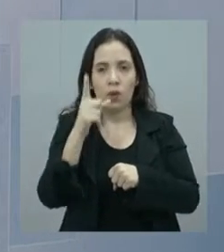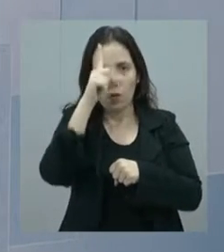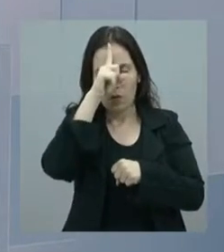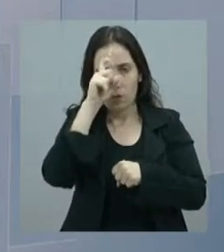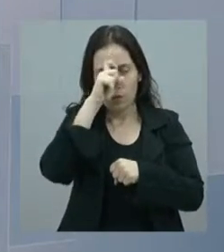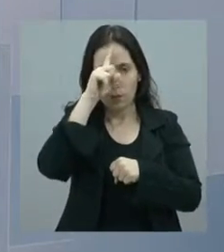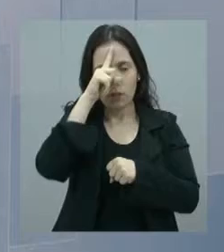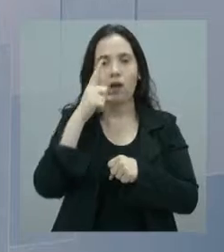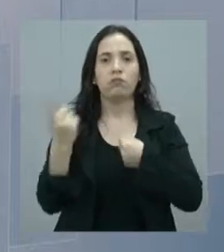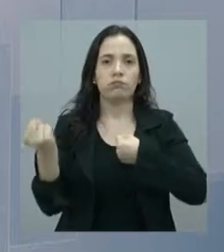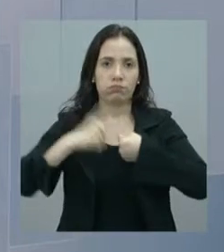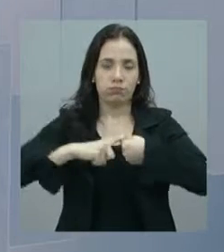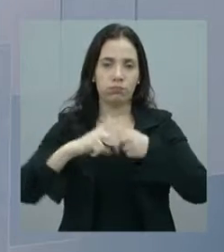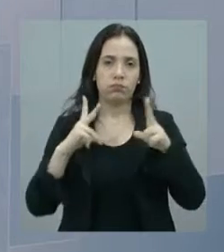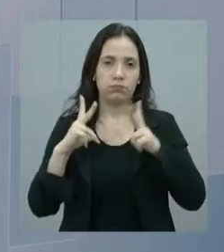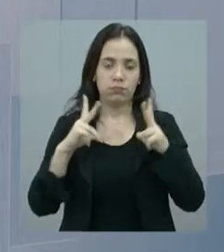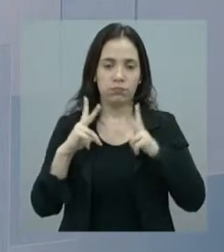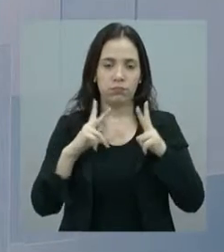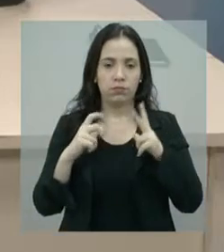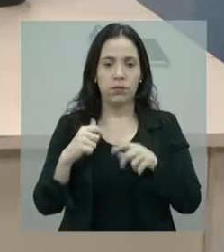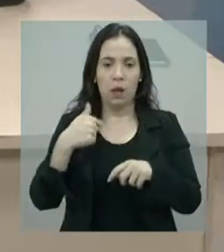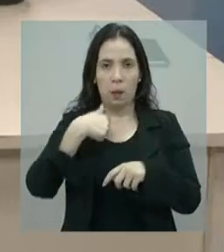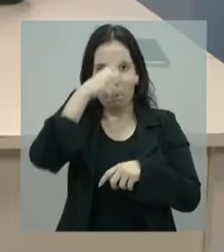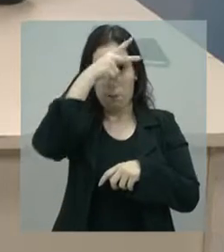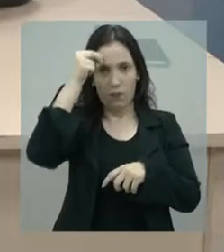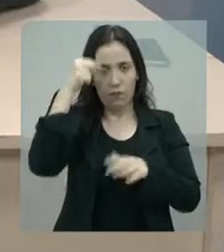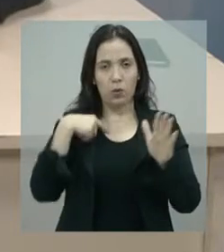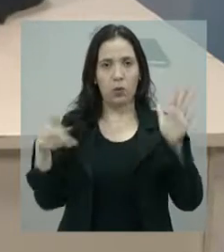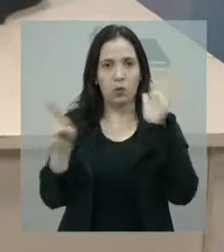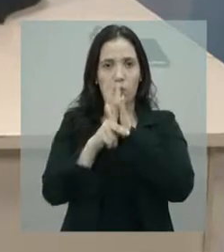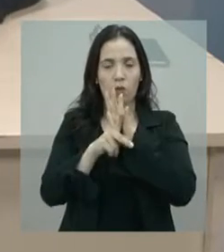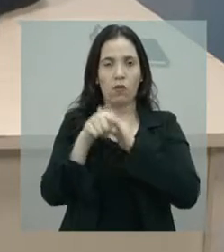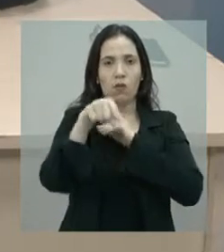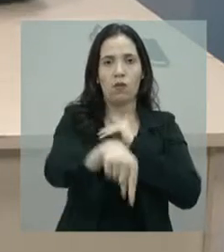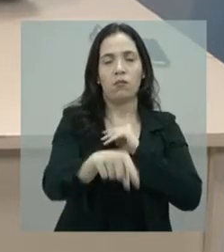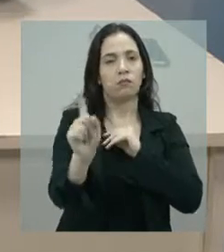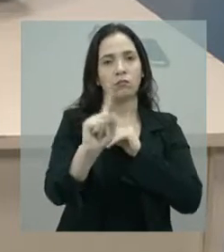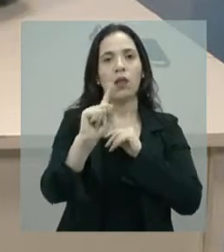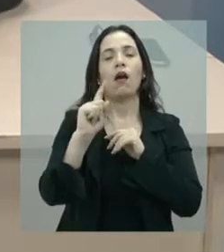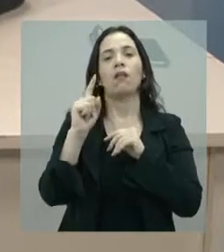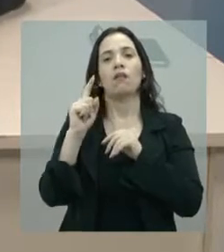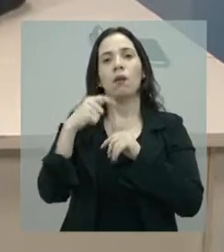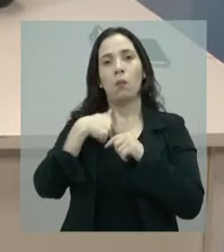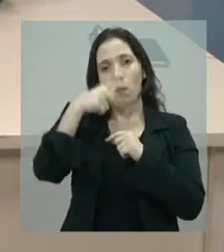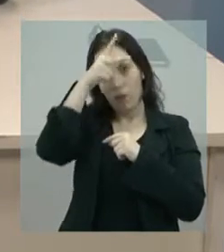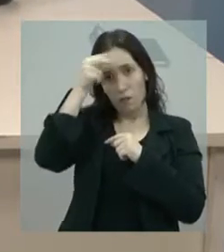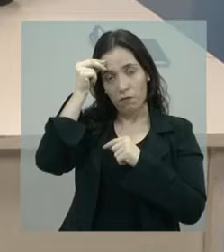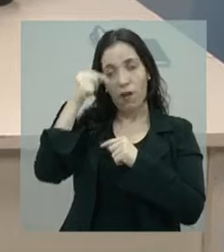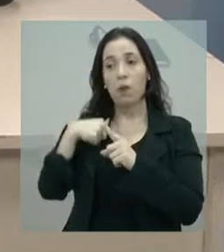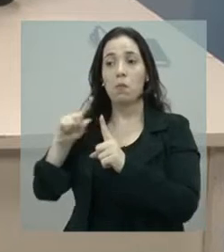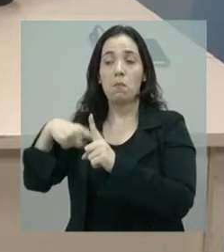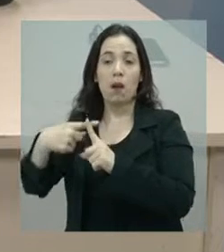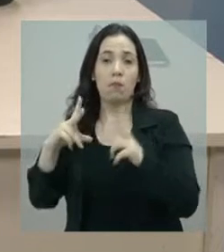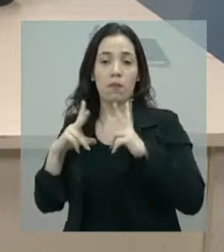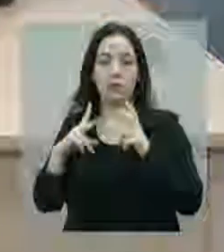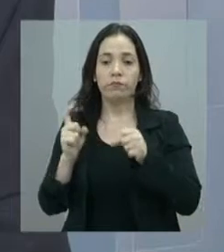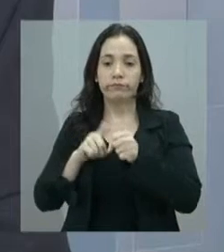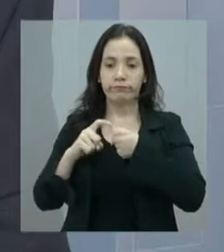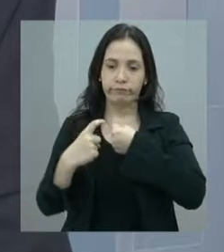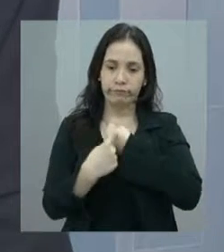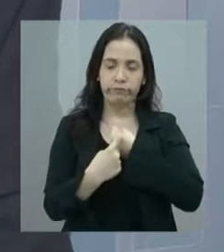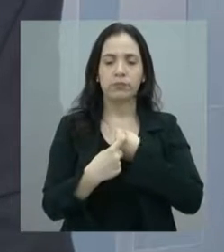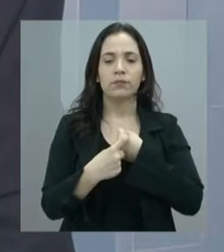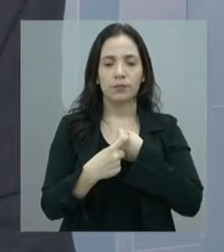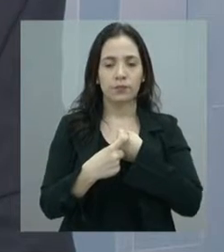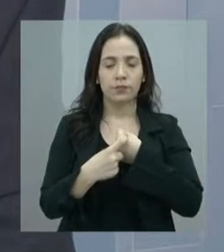dentro do consórcio. Não vai ser mais um prefeito administrando o hospital polo, mas todos os prefeitos, juntamente com o governo do estado. Como eu sempre achei que devia ser.